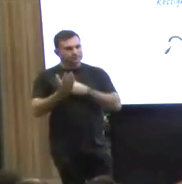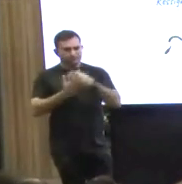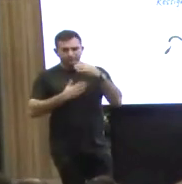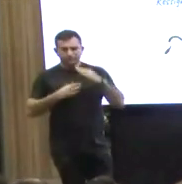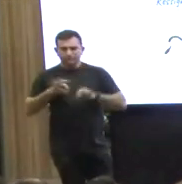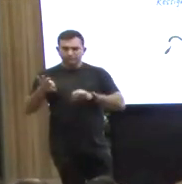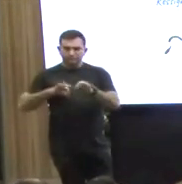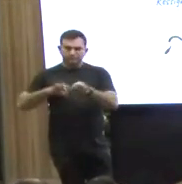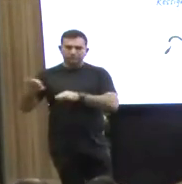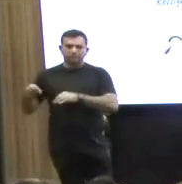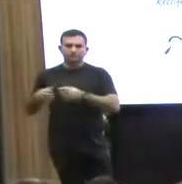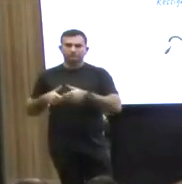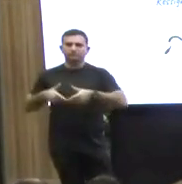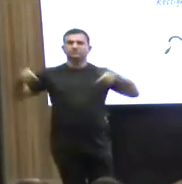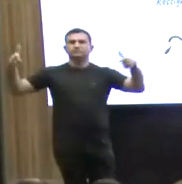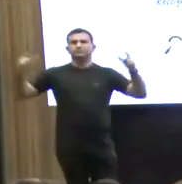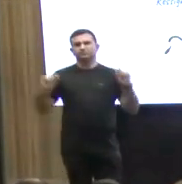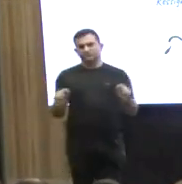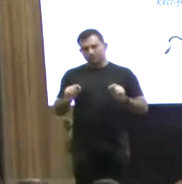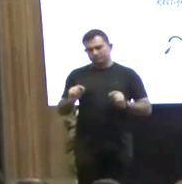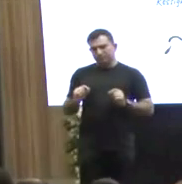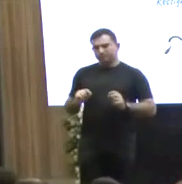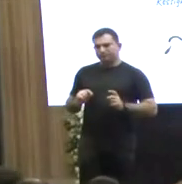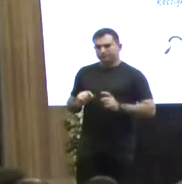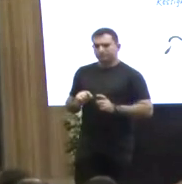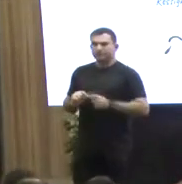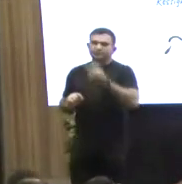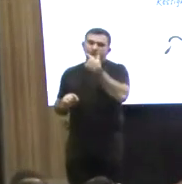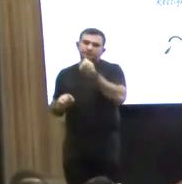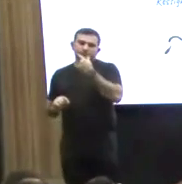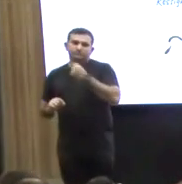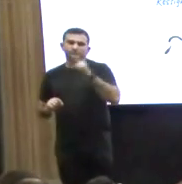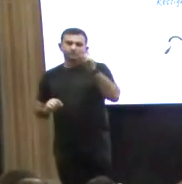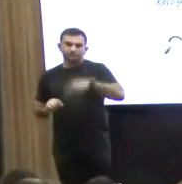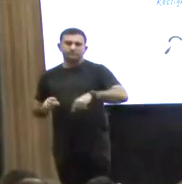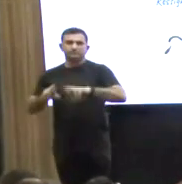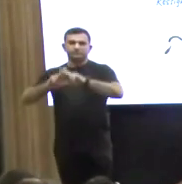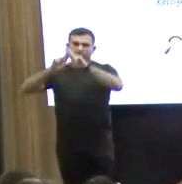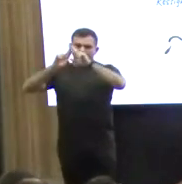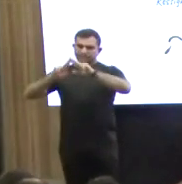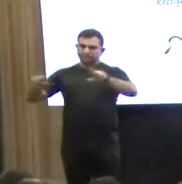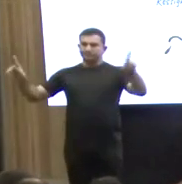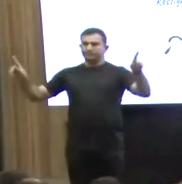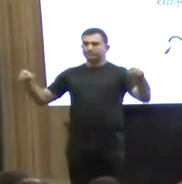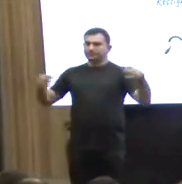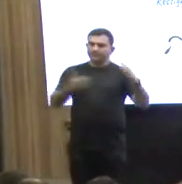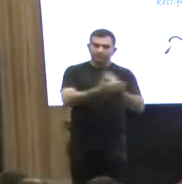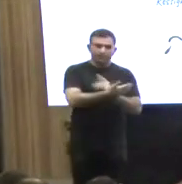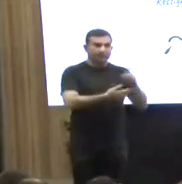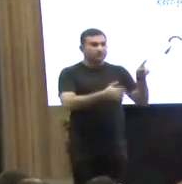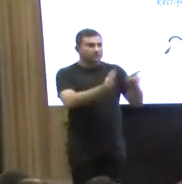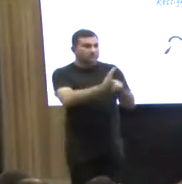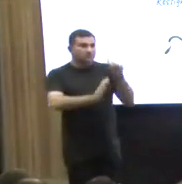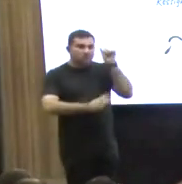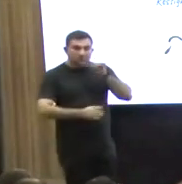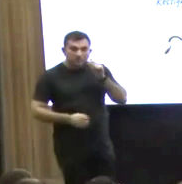disseram o seguinte, olha gente, meninas, vergonha, quem ganhou o prêmio esse ano é o menino. Ele subiu todo envergonhado no palco,